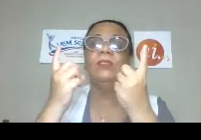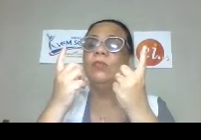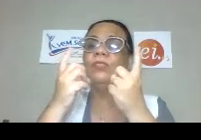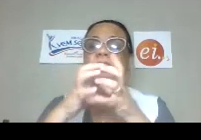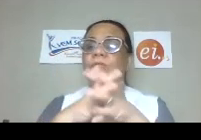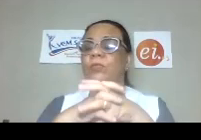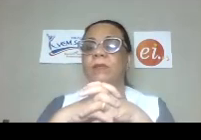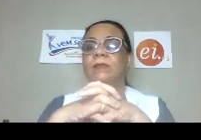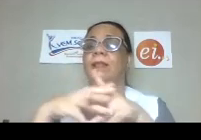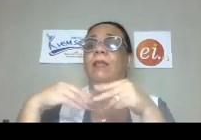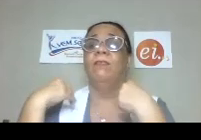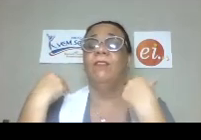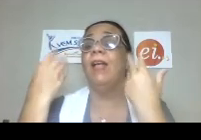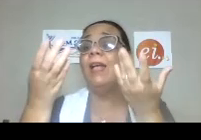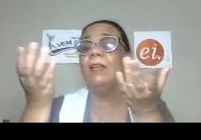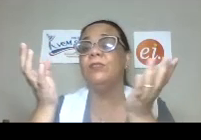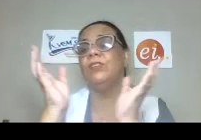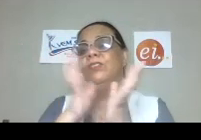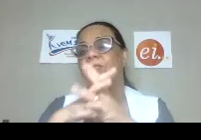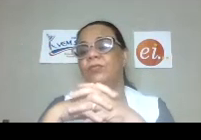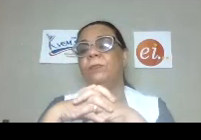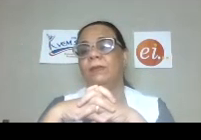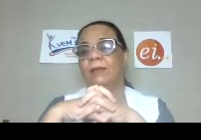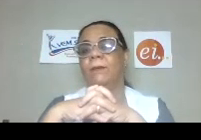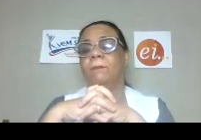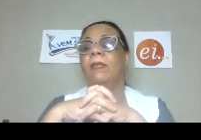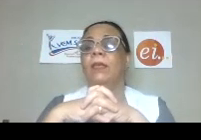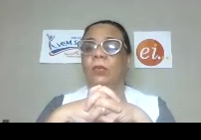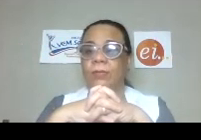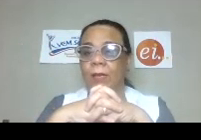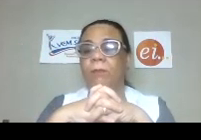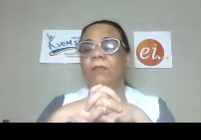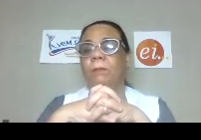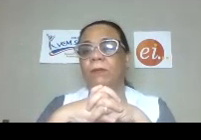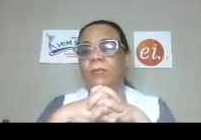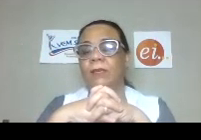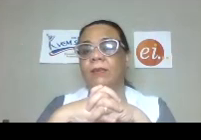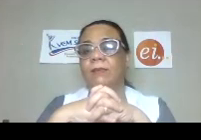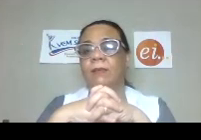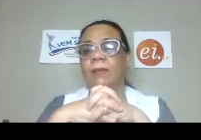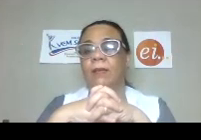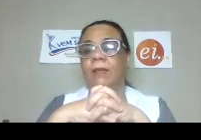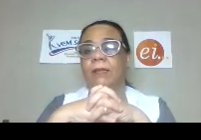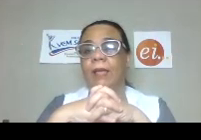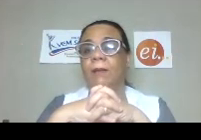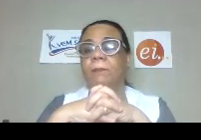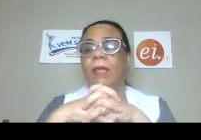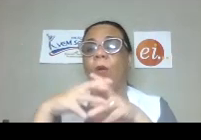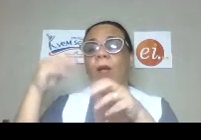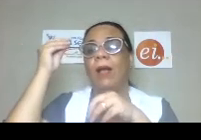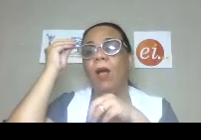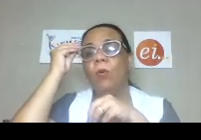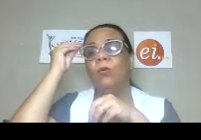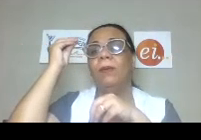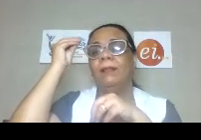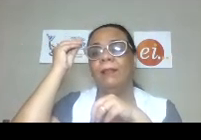não tem só um jeitinho de pensar, ela tem vários jeitinhos de pensar, que eu sempre falo para vocês, tá? É